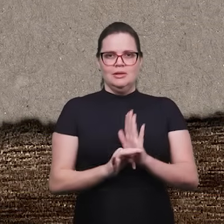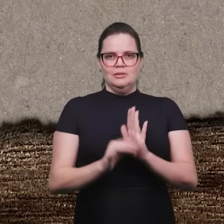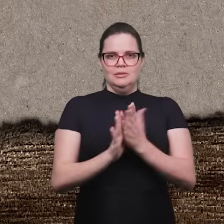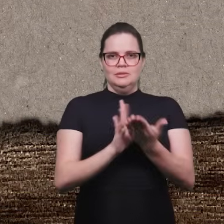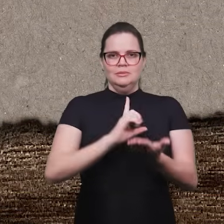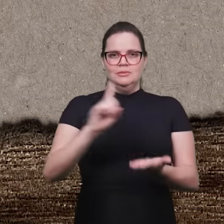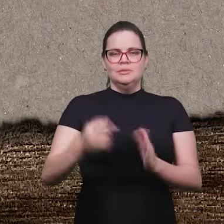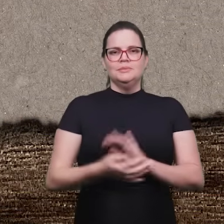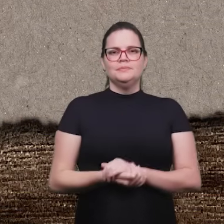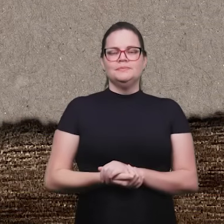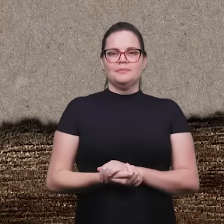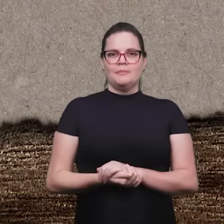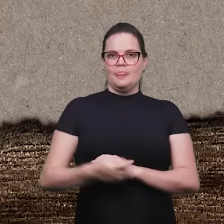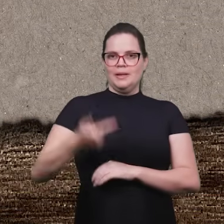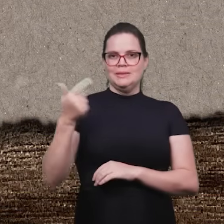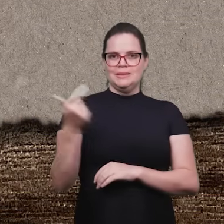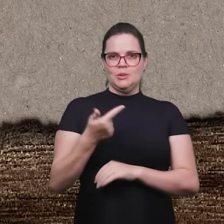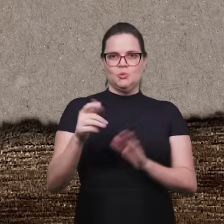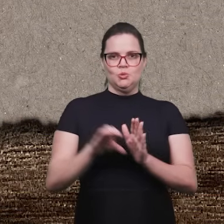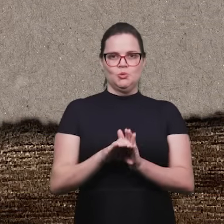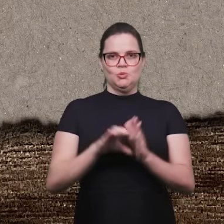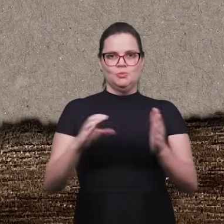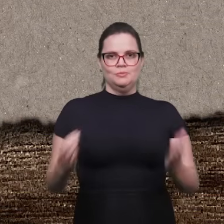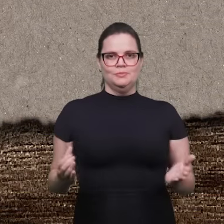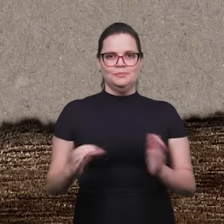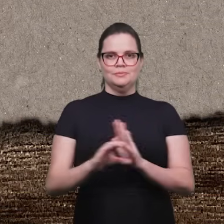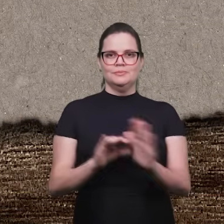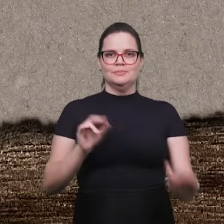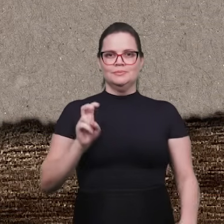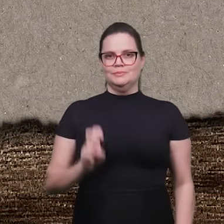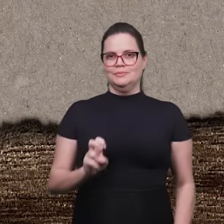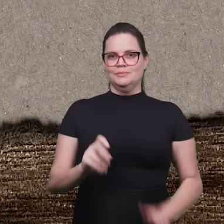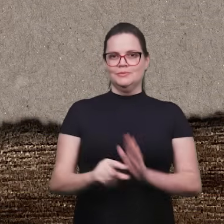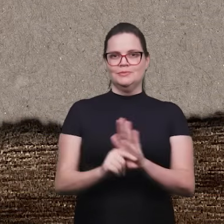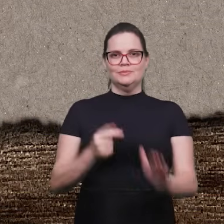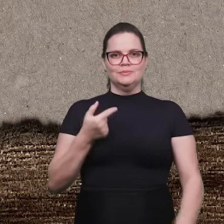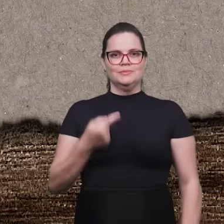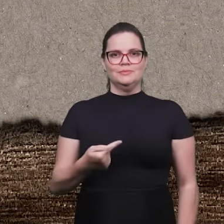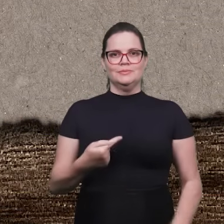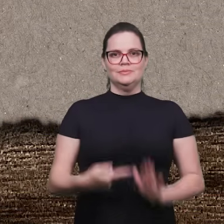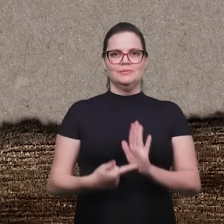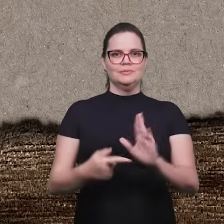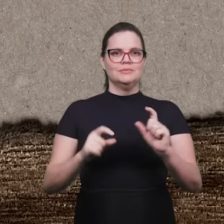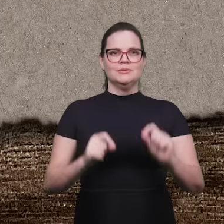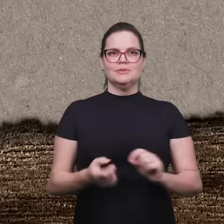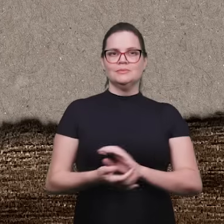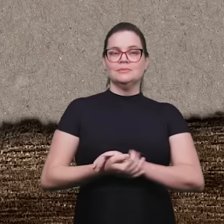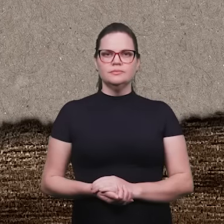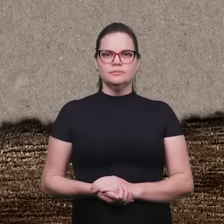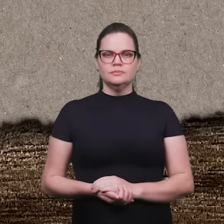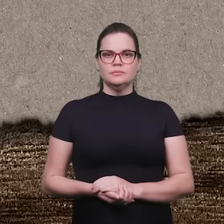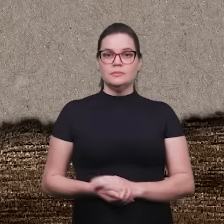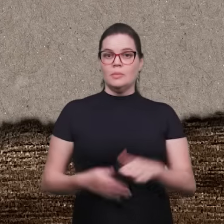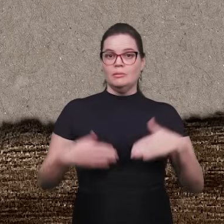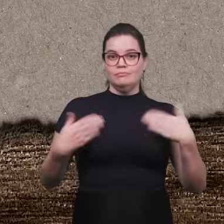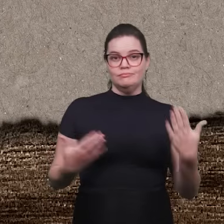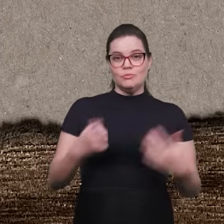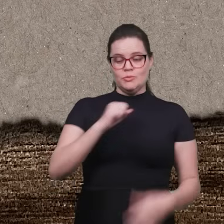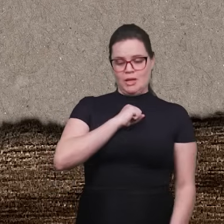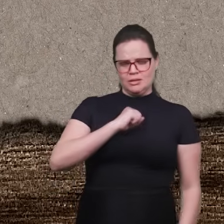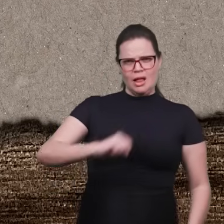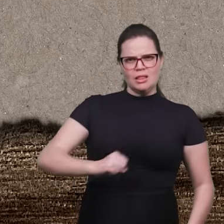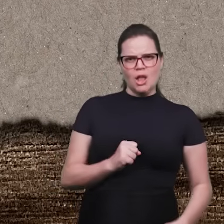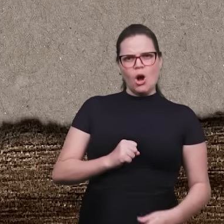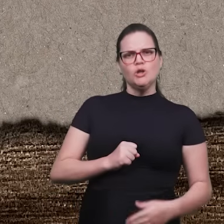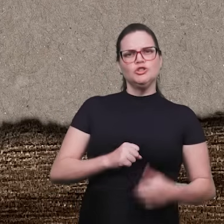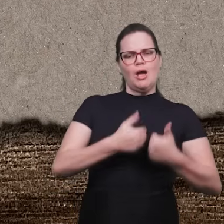o livro de 2 Crônicas, capítulo 5, verso 7, que diz: Assim trouxeram os sacerdotes a